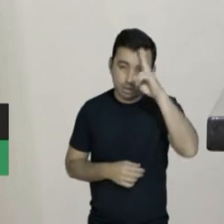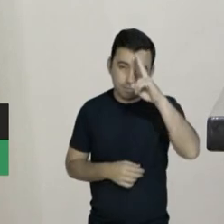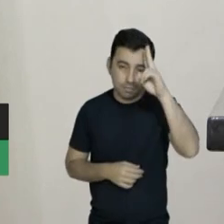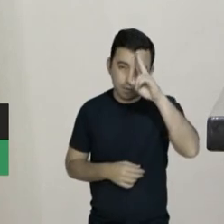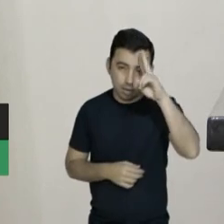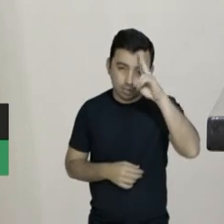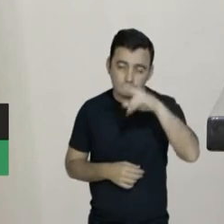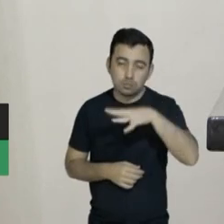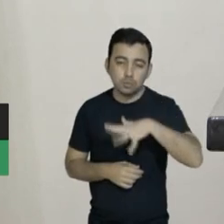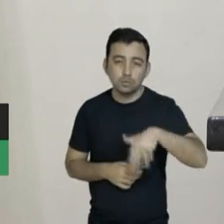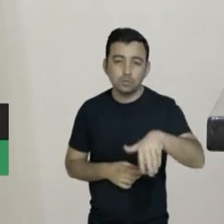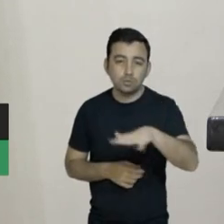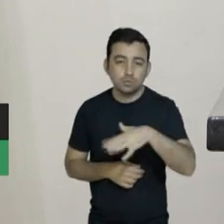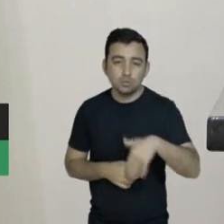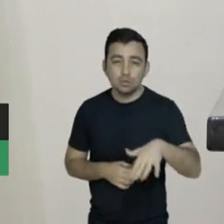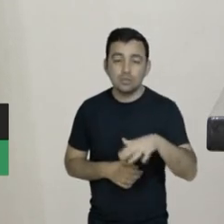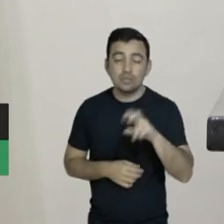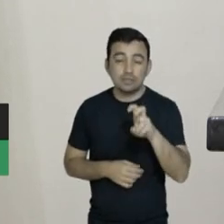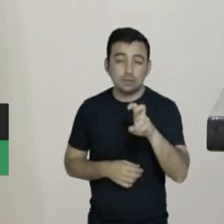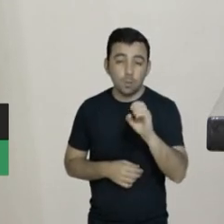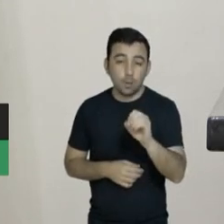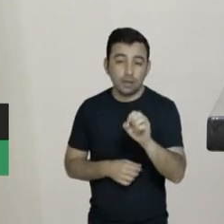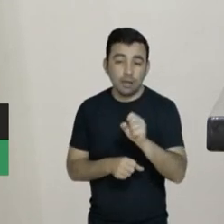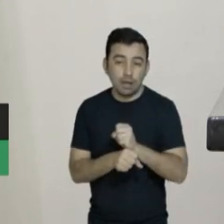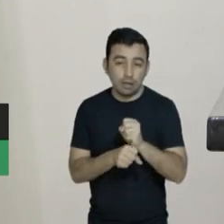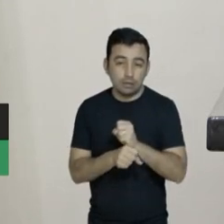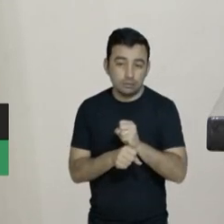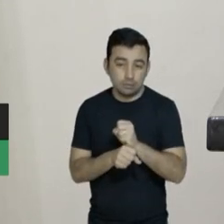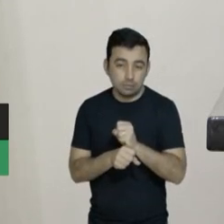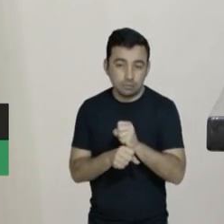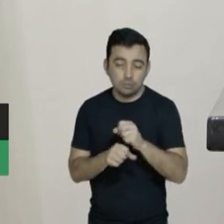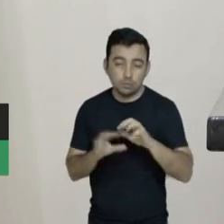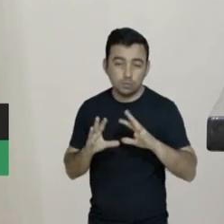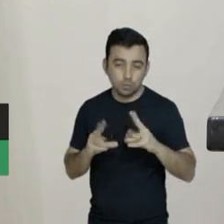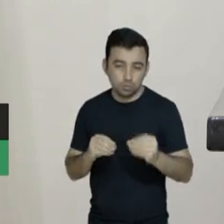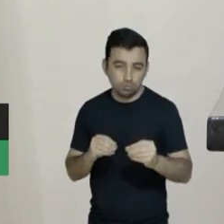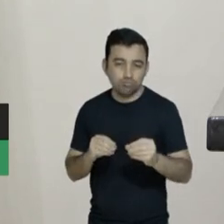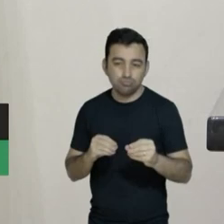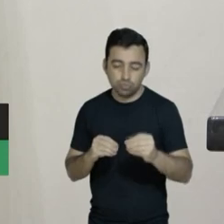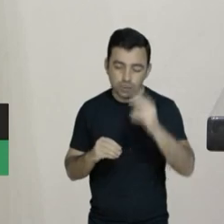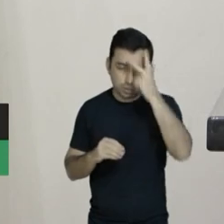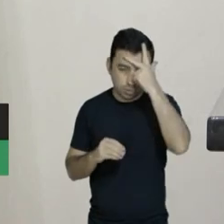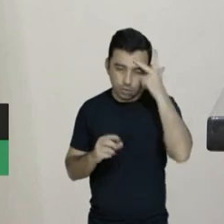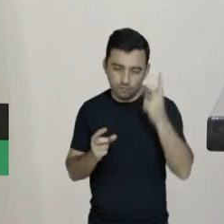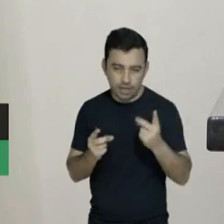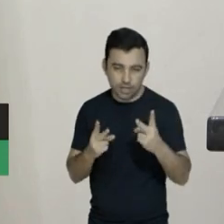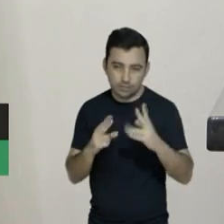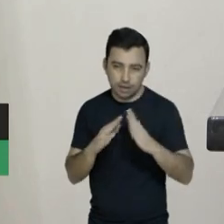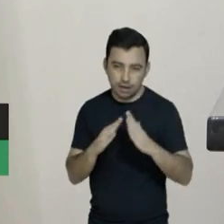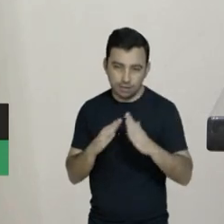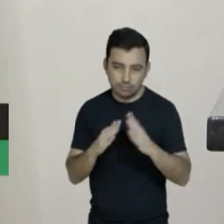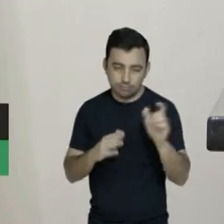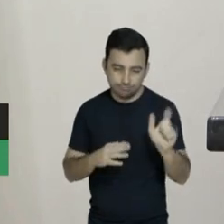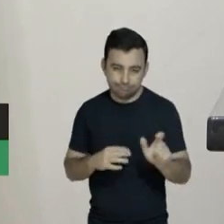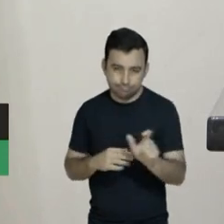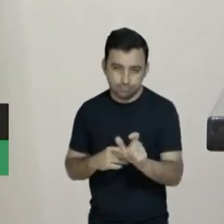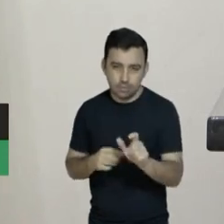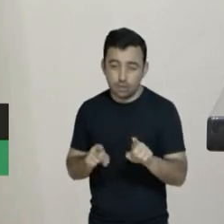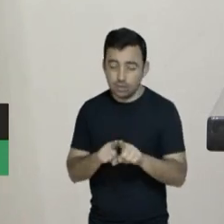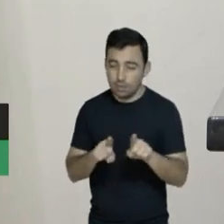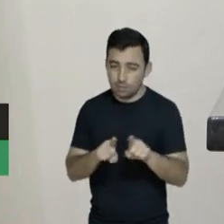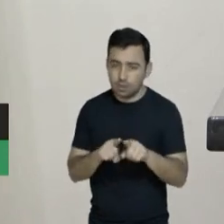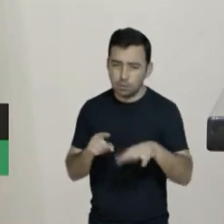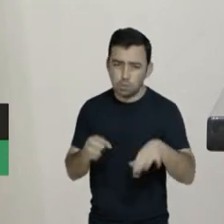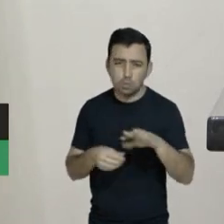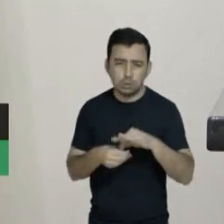aqui dos 50 anos que os corretores de imóveis do Estado de Santa Catarina e das instituições